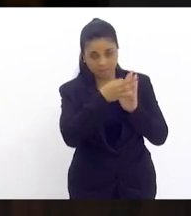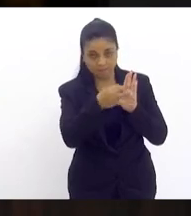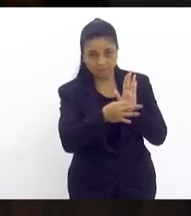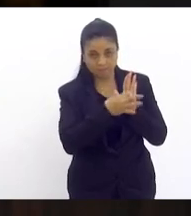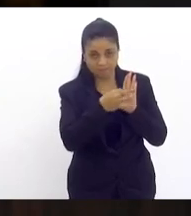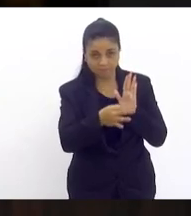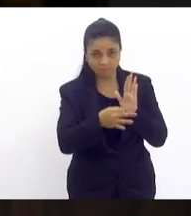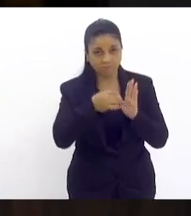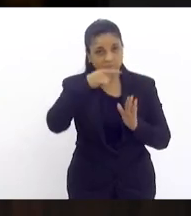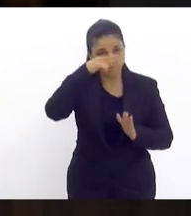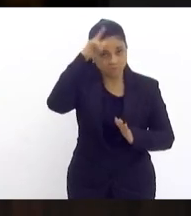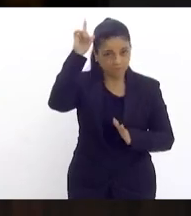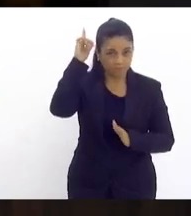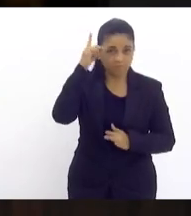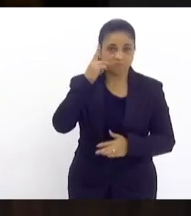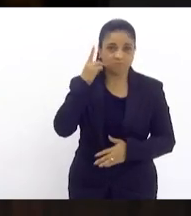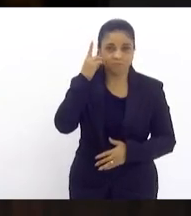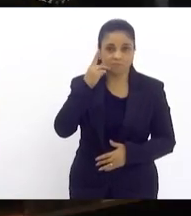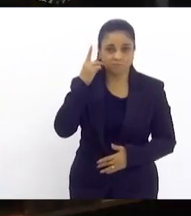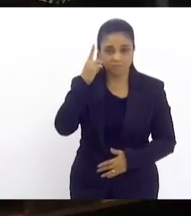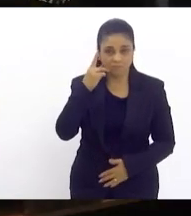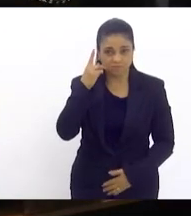Deputado Luiz Paulo